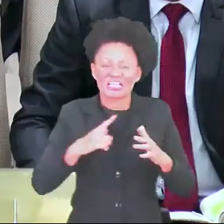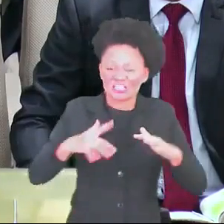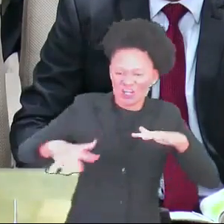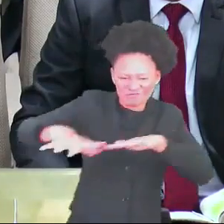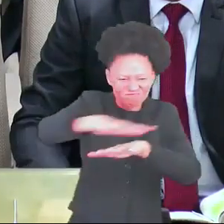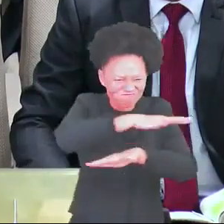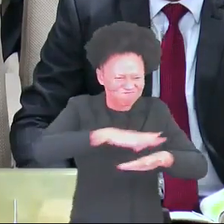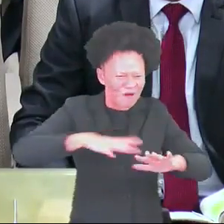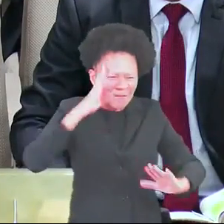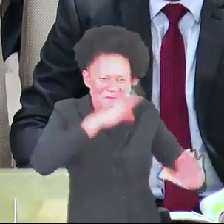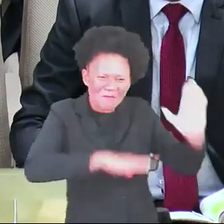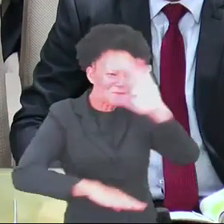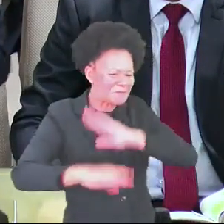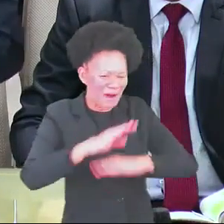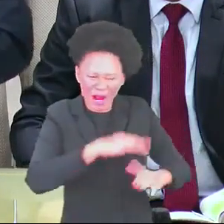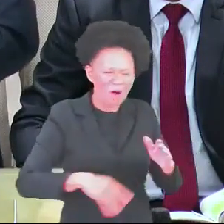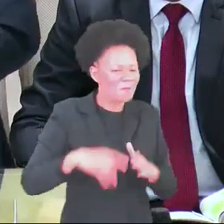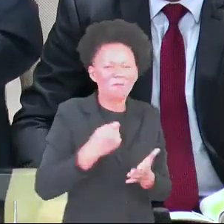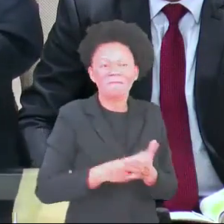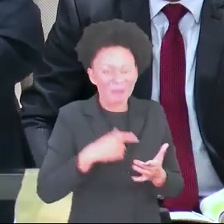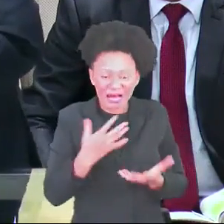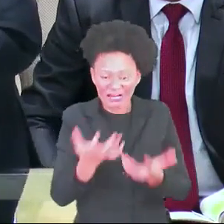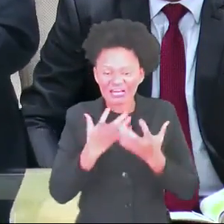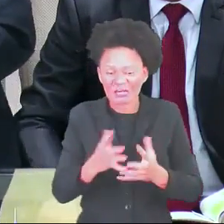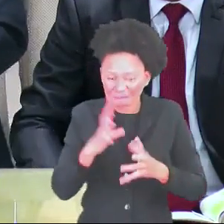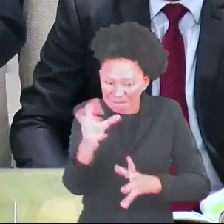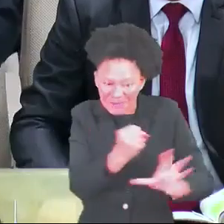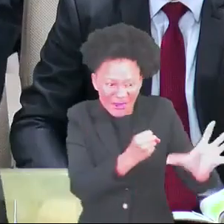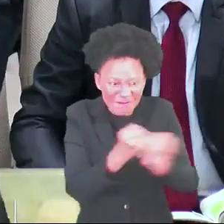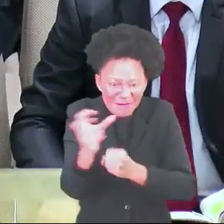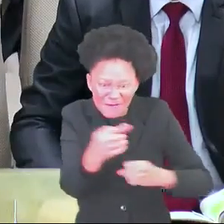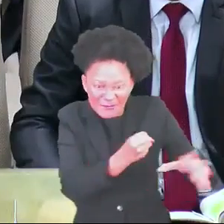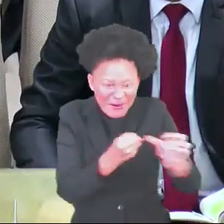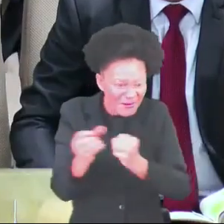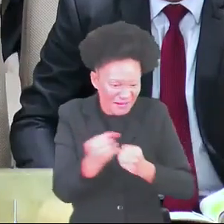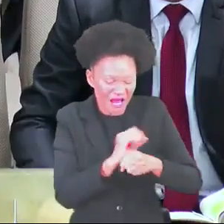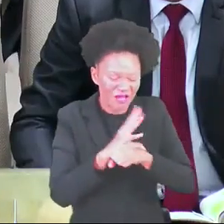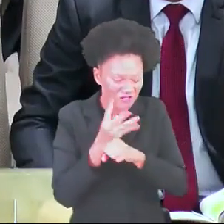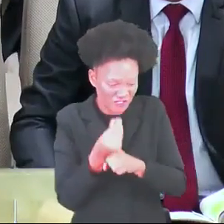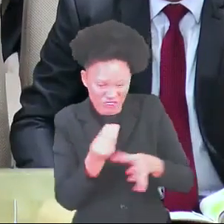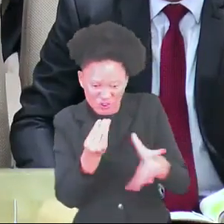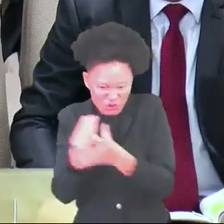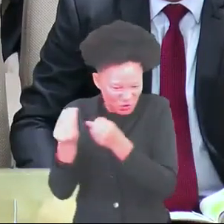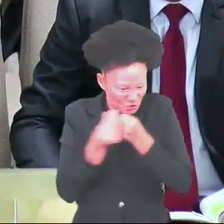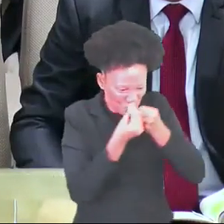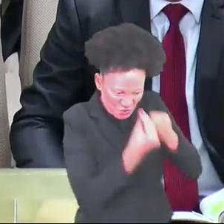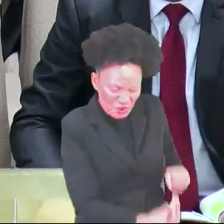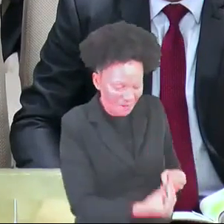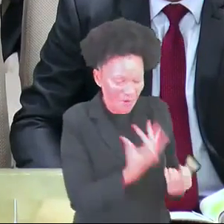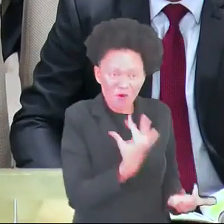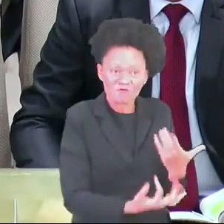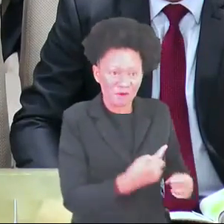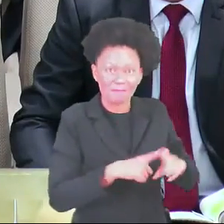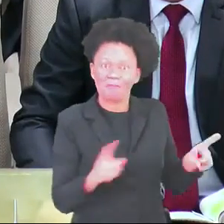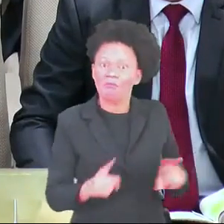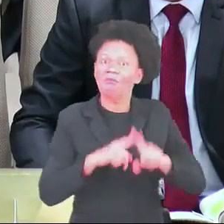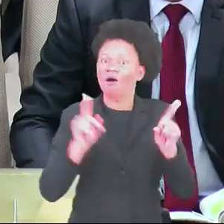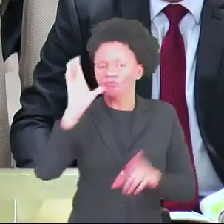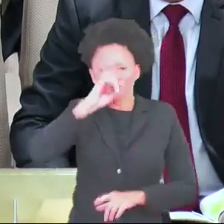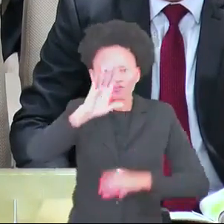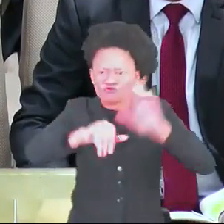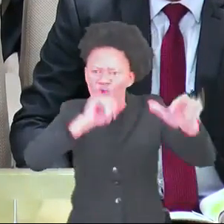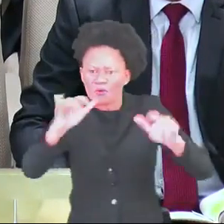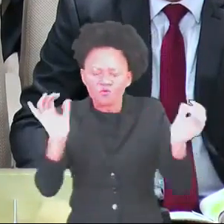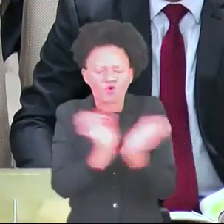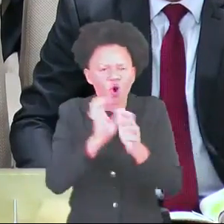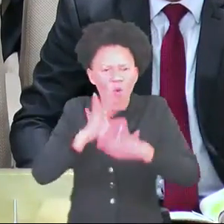maligna para derrotar a igreja e para levar para o inferno as pessoas. Mas Deus está convocando, Deus está chamando o seu exército.